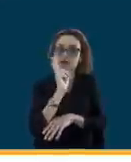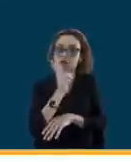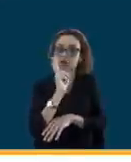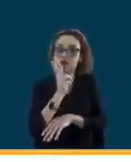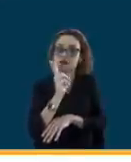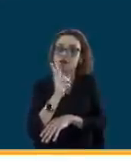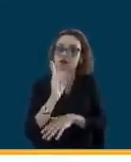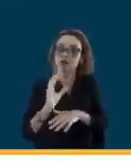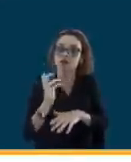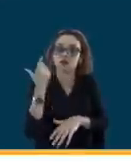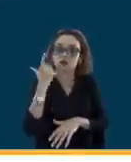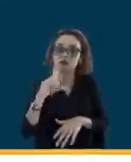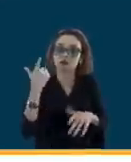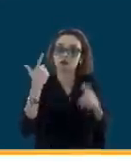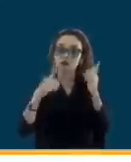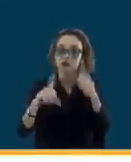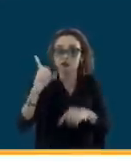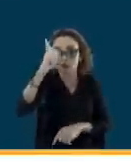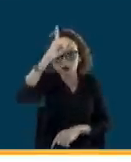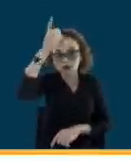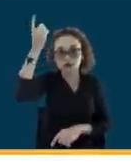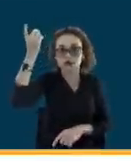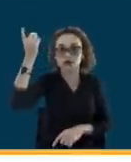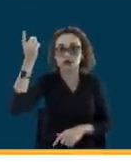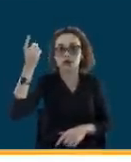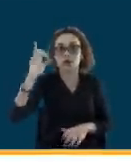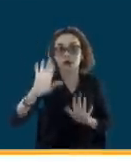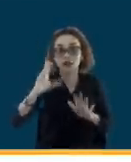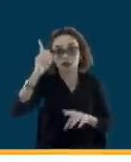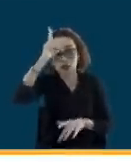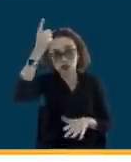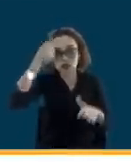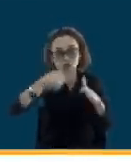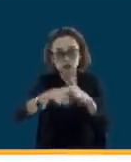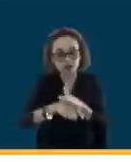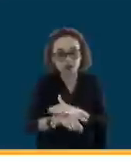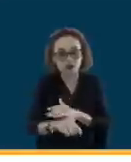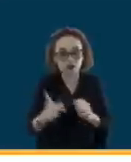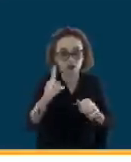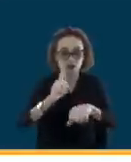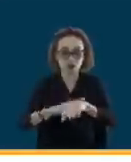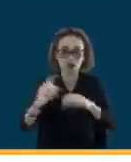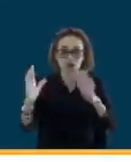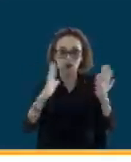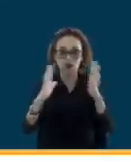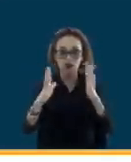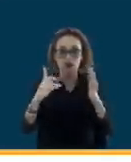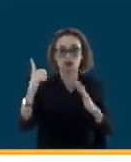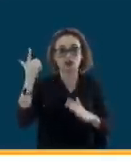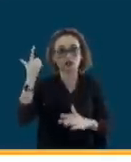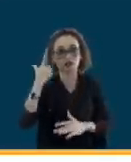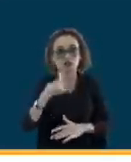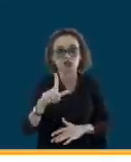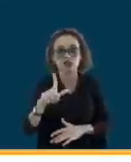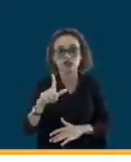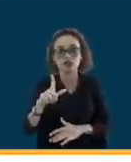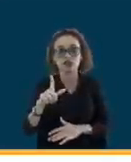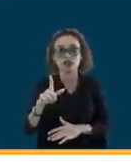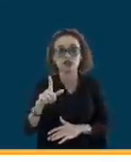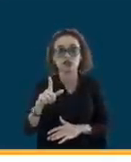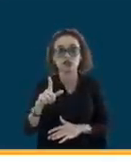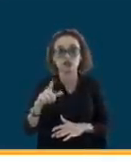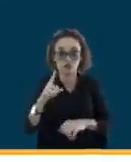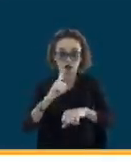processo criativo muito profundo. Que desse momento a gente consiga, desse momento que a gente está